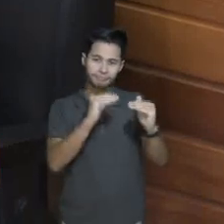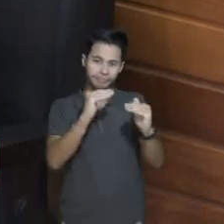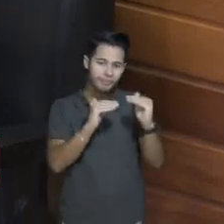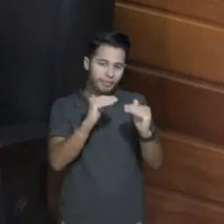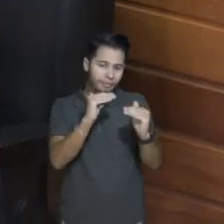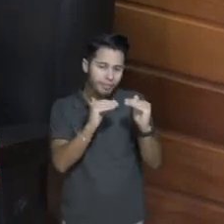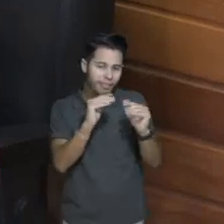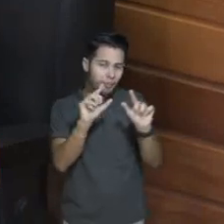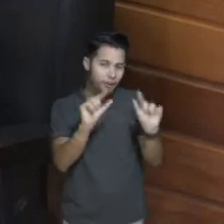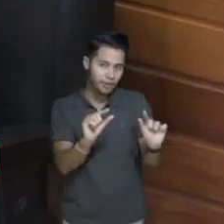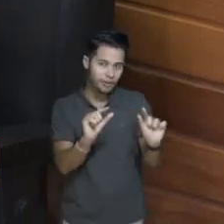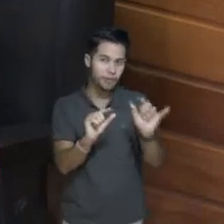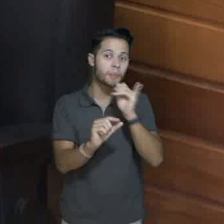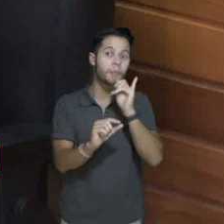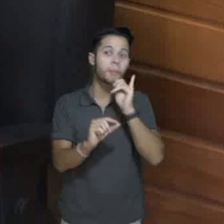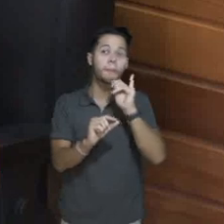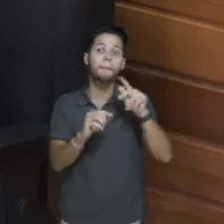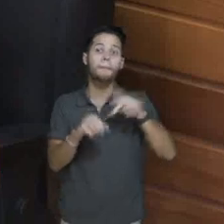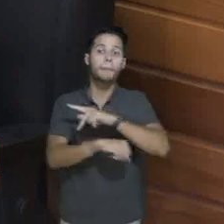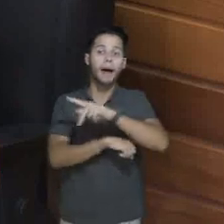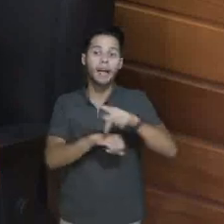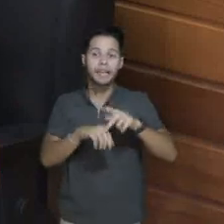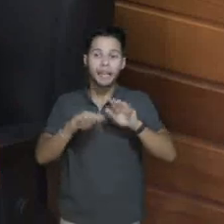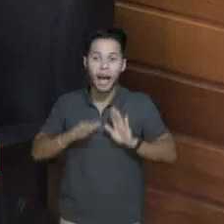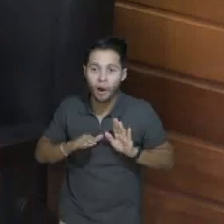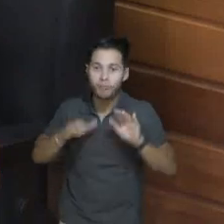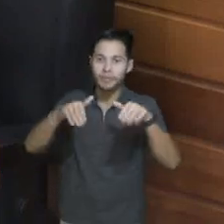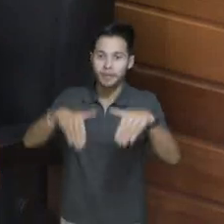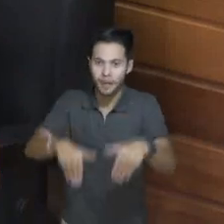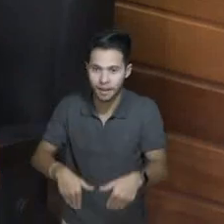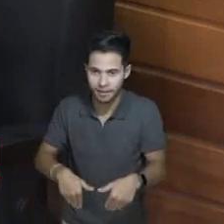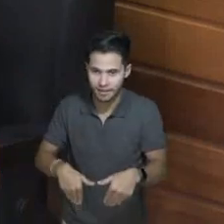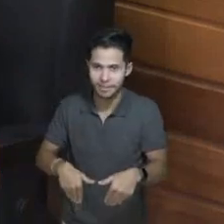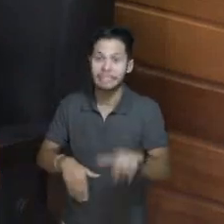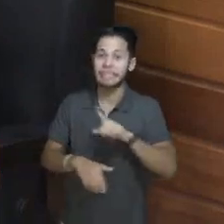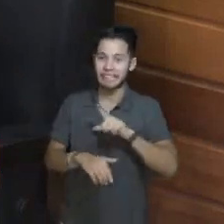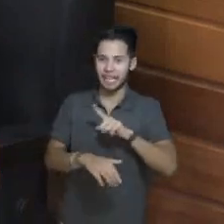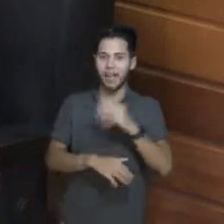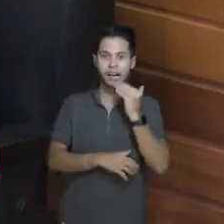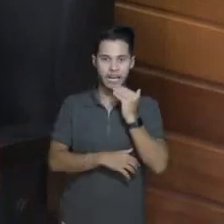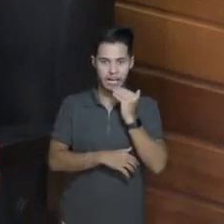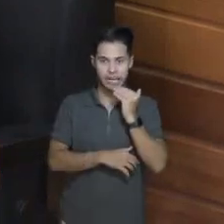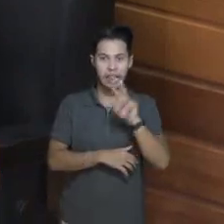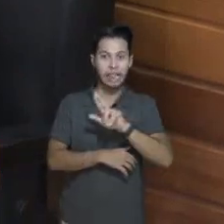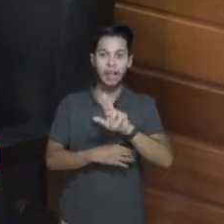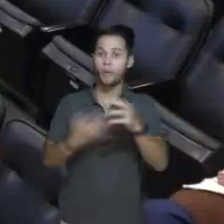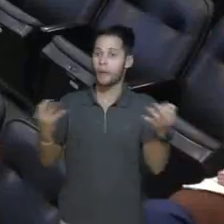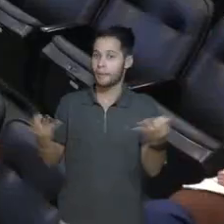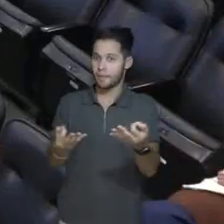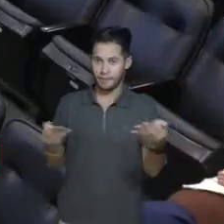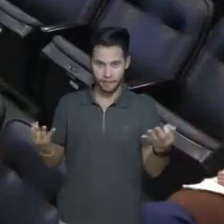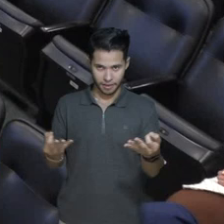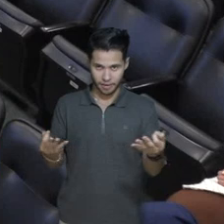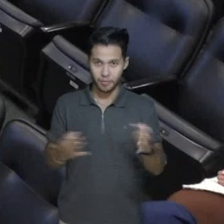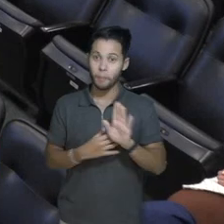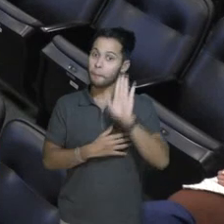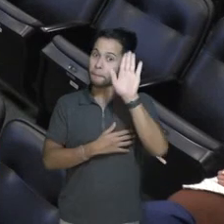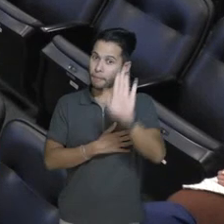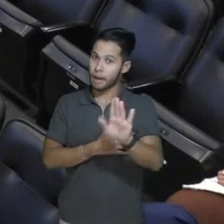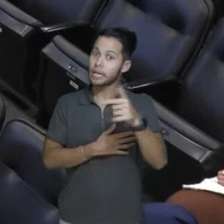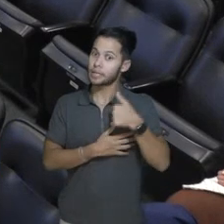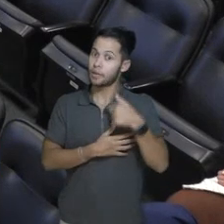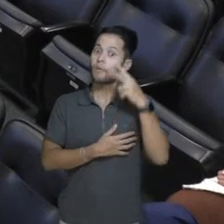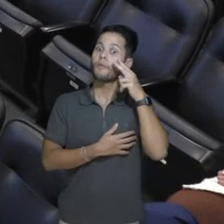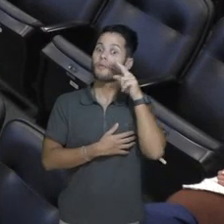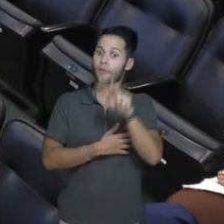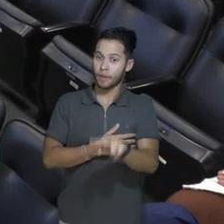defeitos tem é uma sociedade perfeita não mas isso eu vi com meus próprios olhos um cidadão que